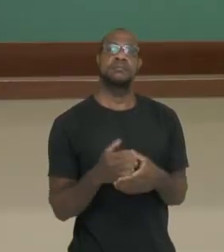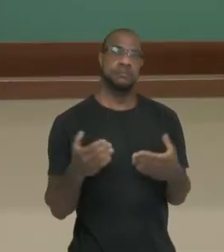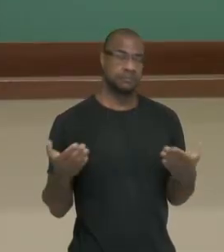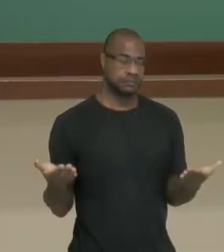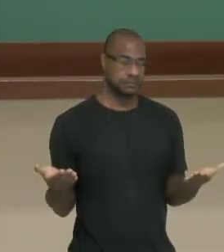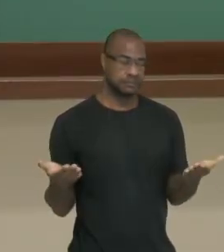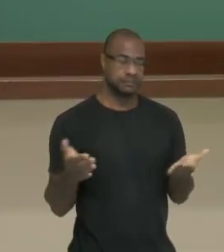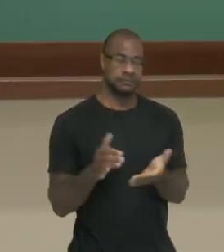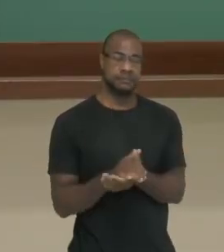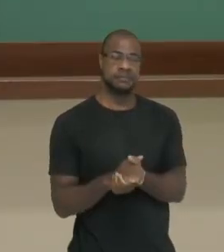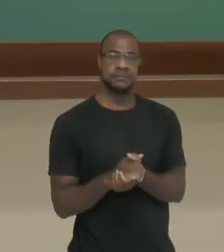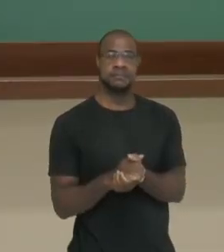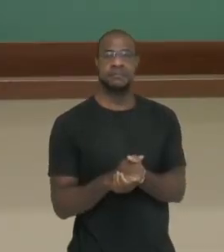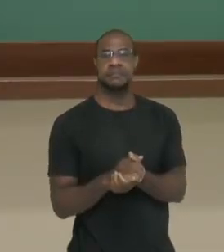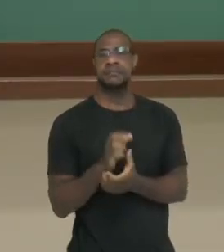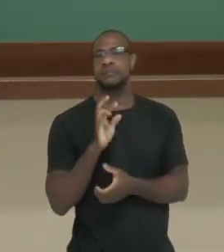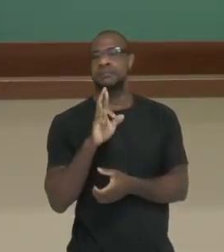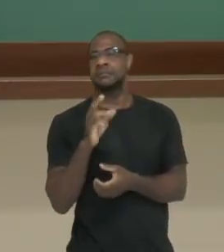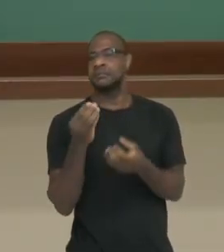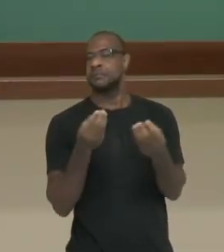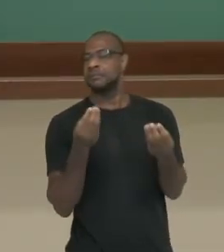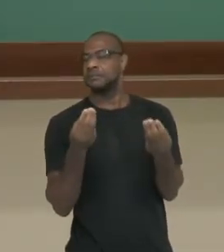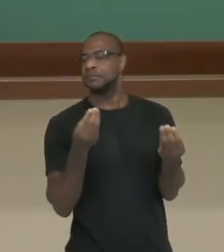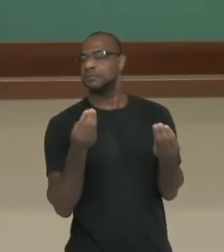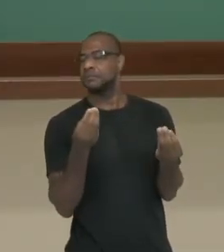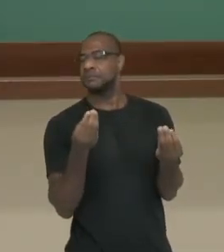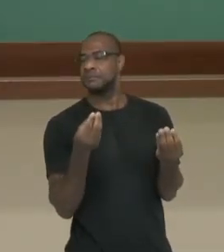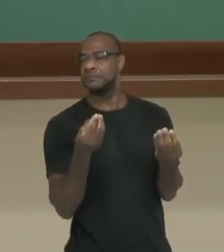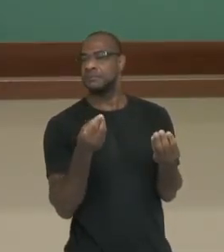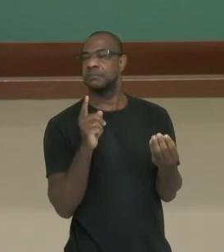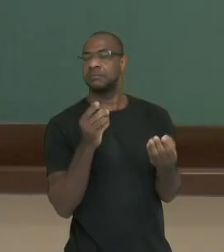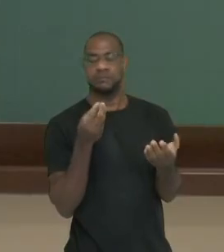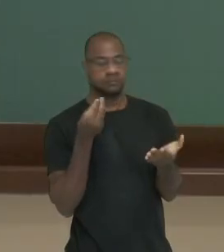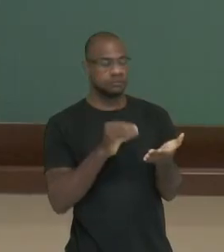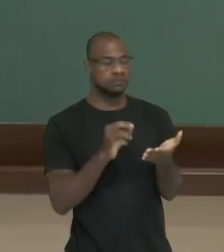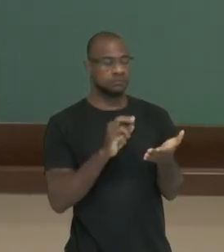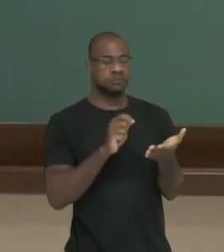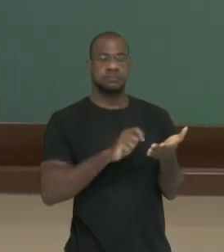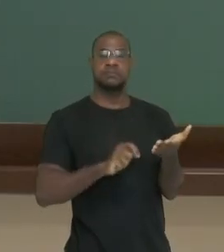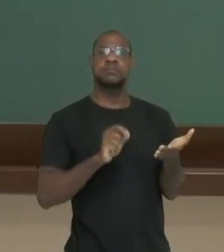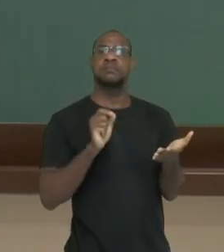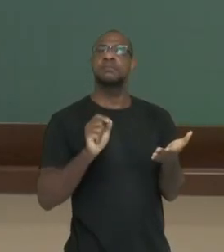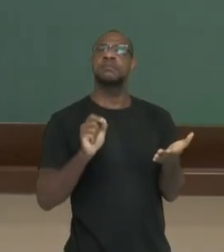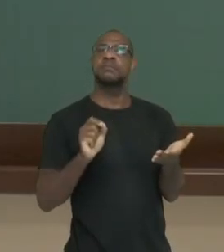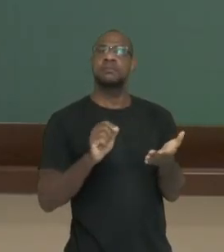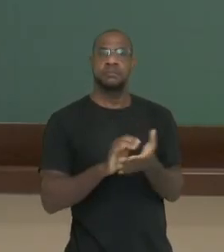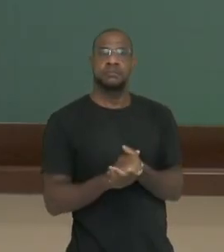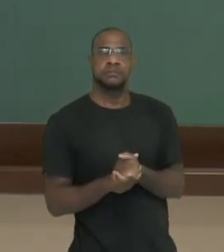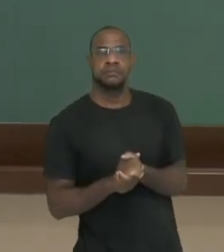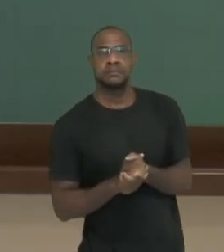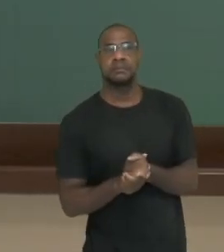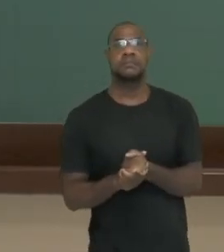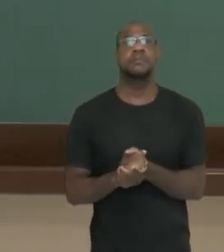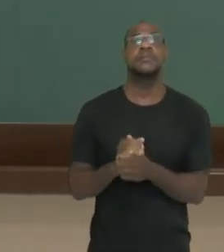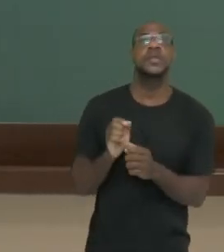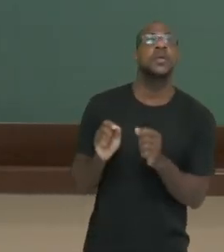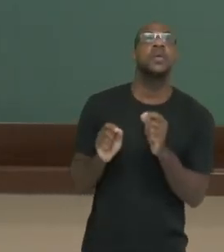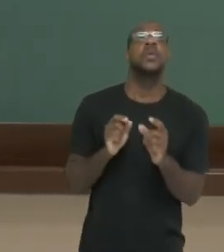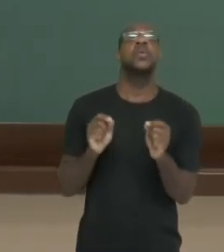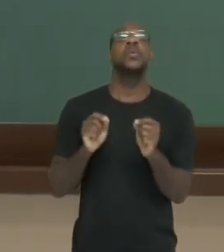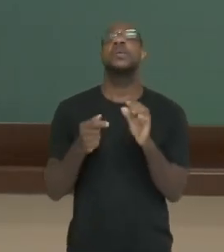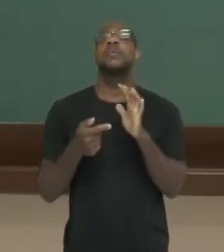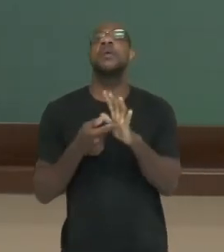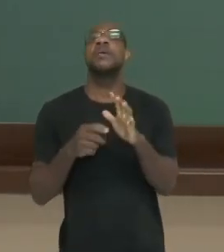E aí, galera, como ficou a resposta de vocês, né? O que o fragmento que nós colocamos nesse slide evidencia,